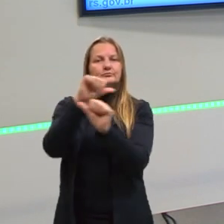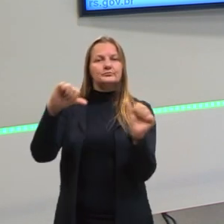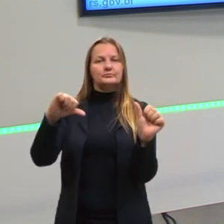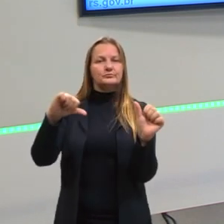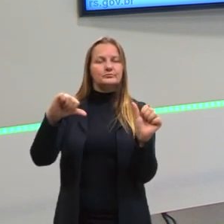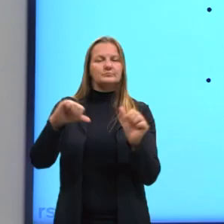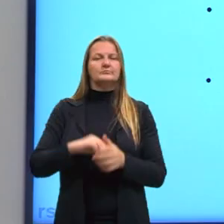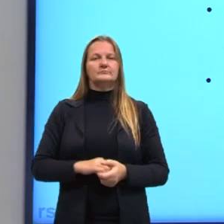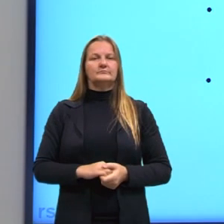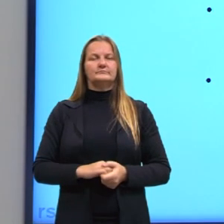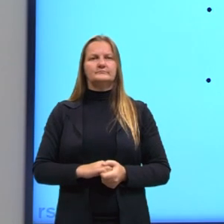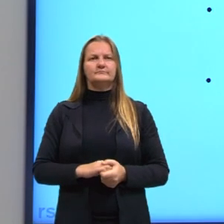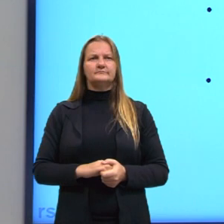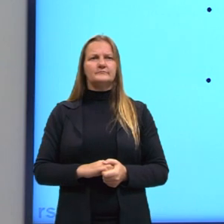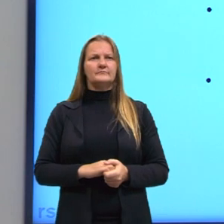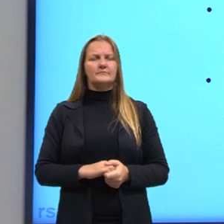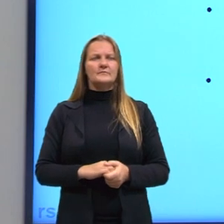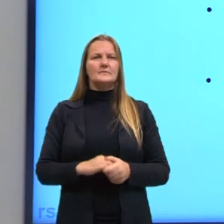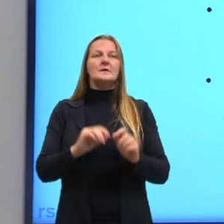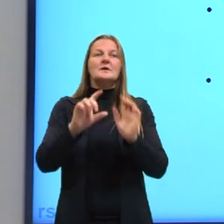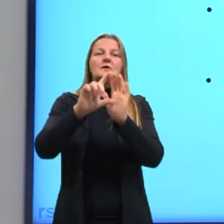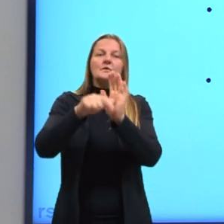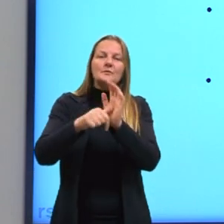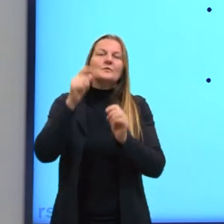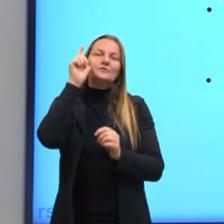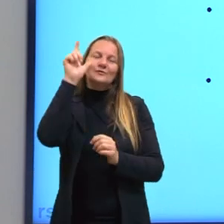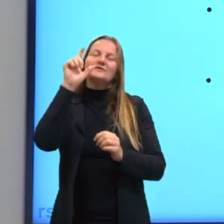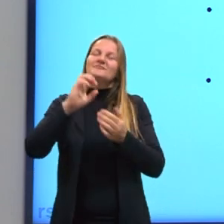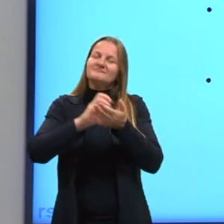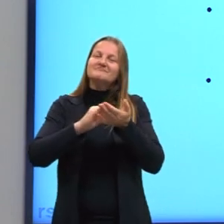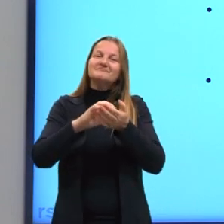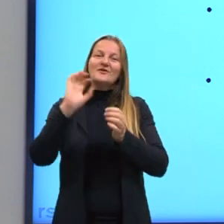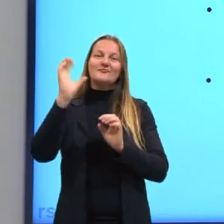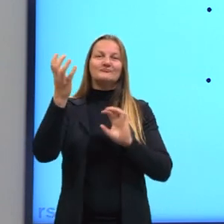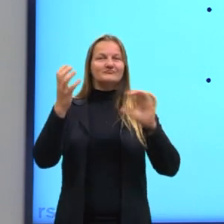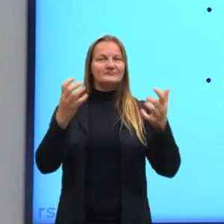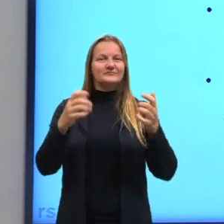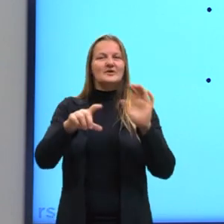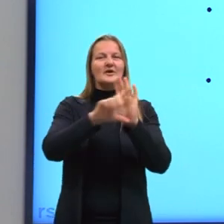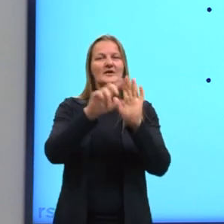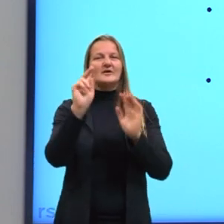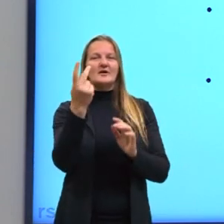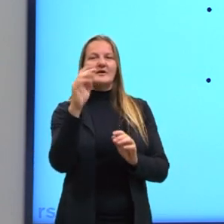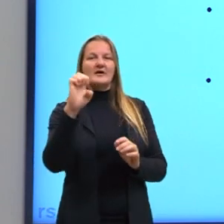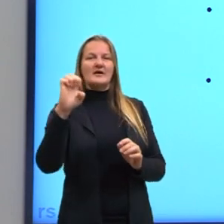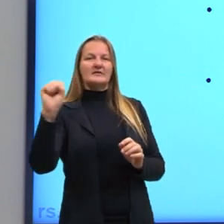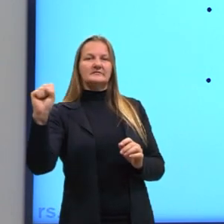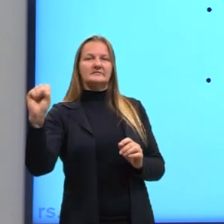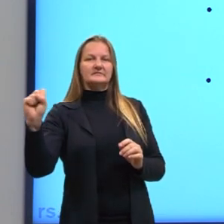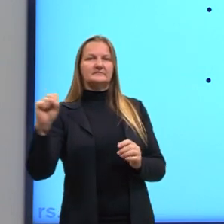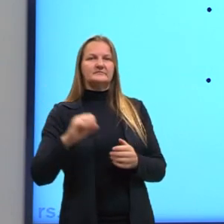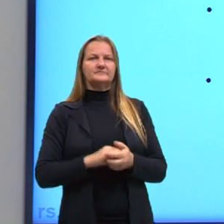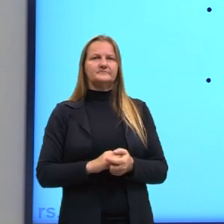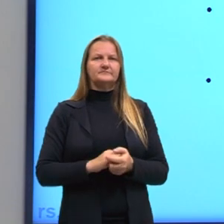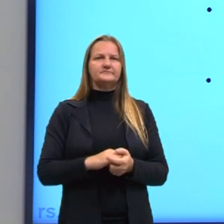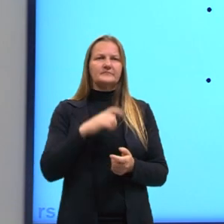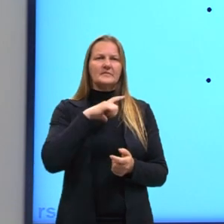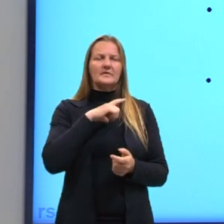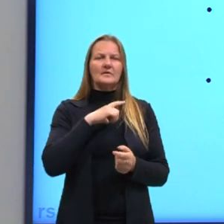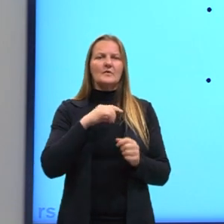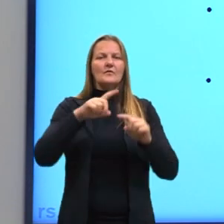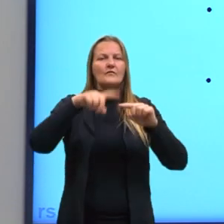a ordem ta para então conseguir é através da lei de reais né que diz que a variação